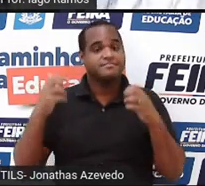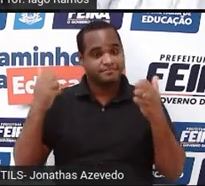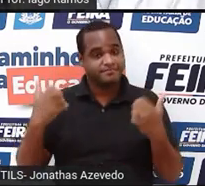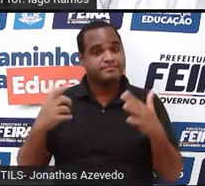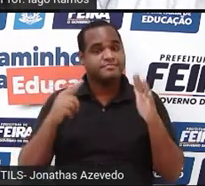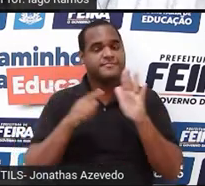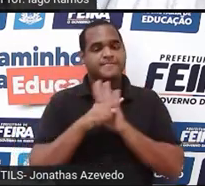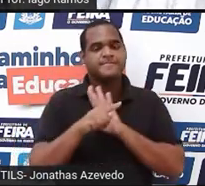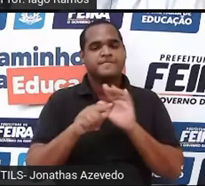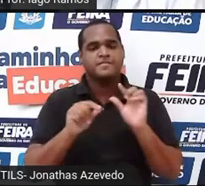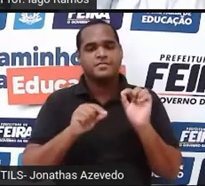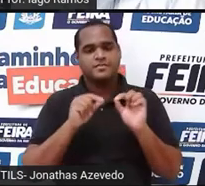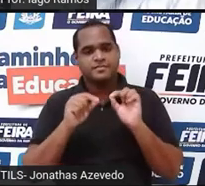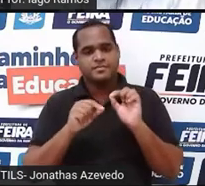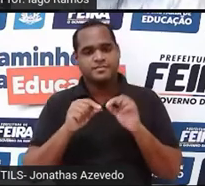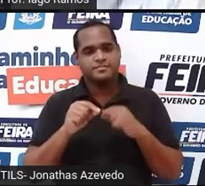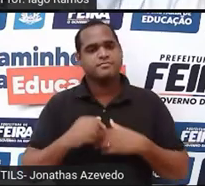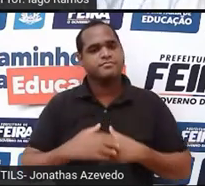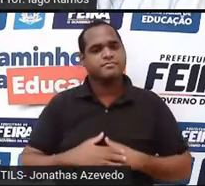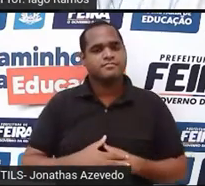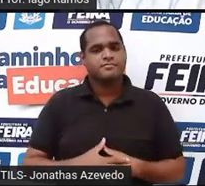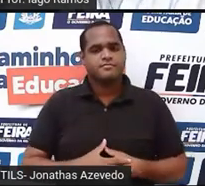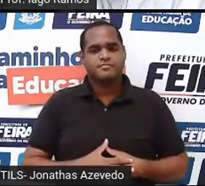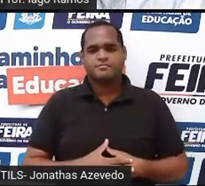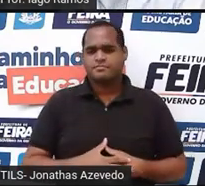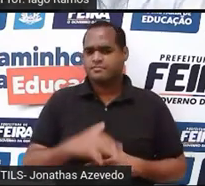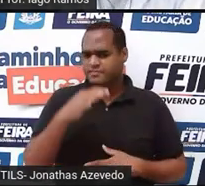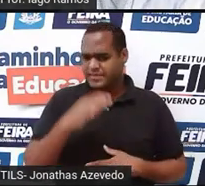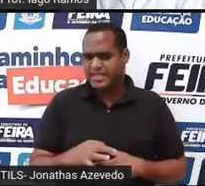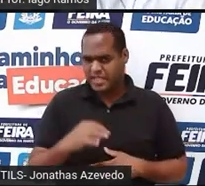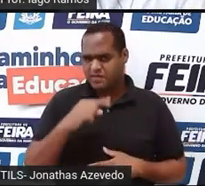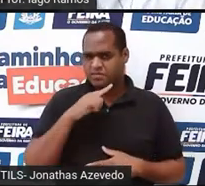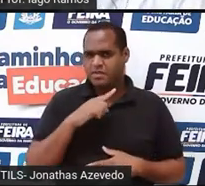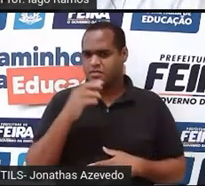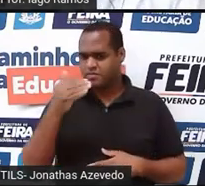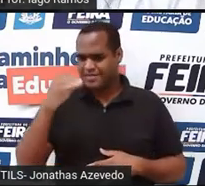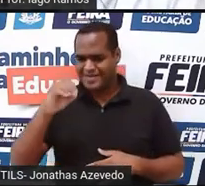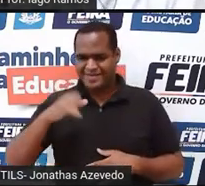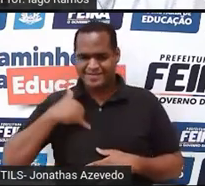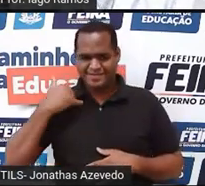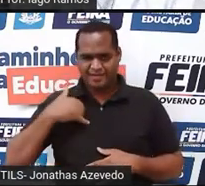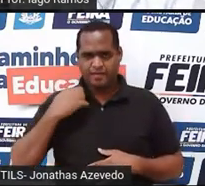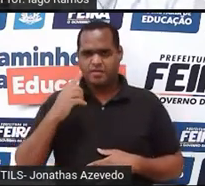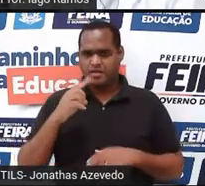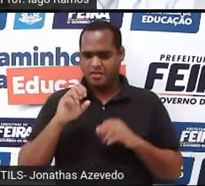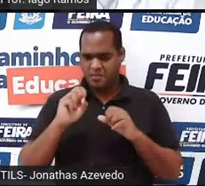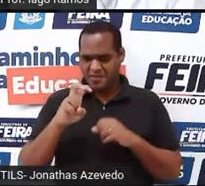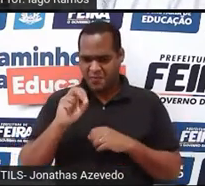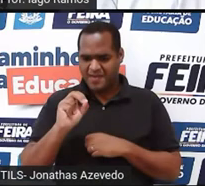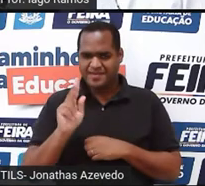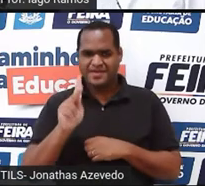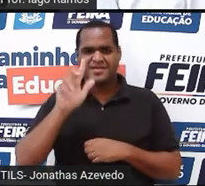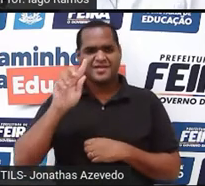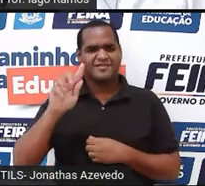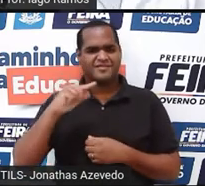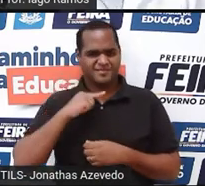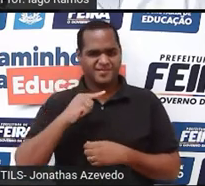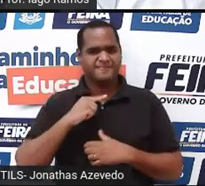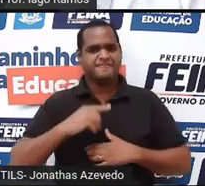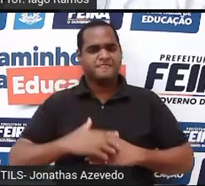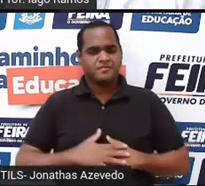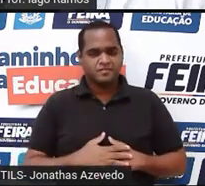mesma pergunta é certo que aos 10 anos essa pessoa vai ter 50 kg ou seja